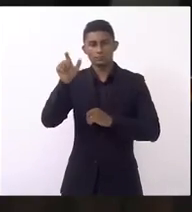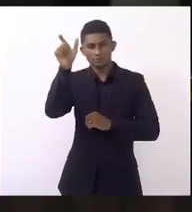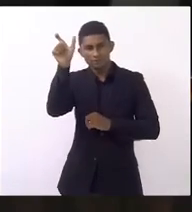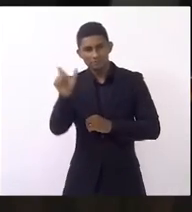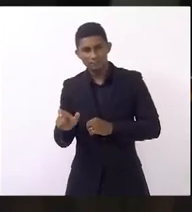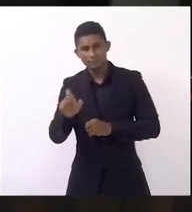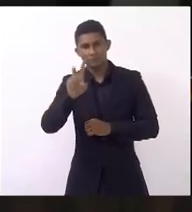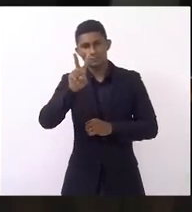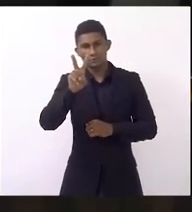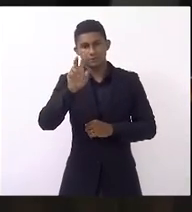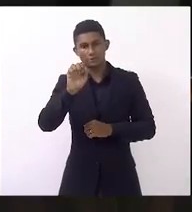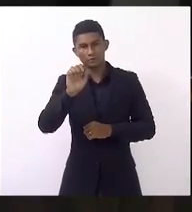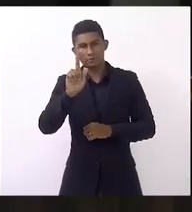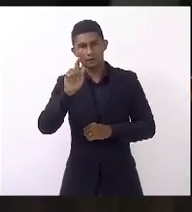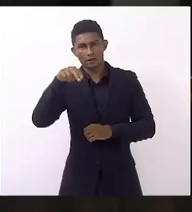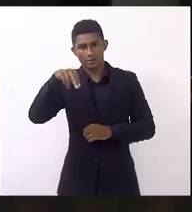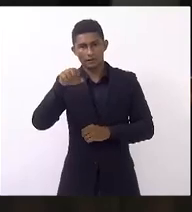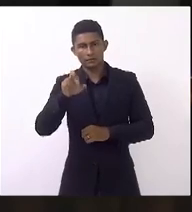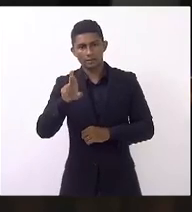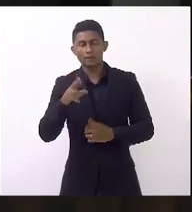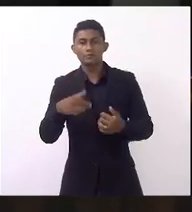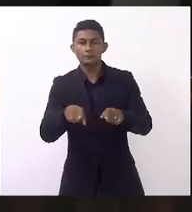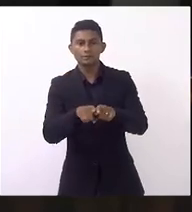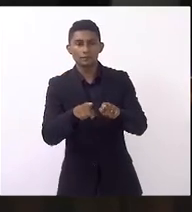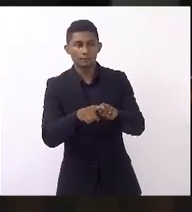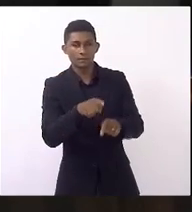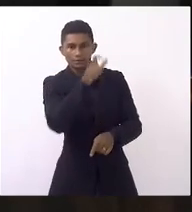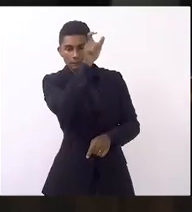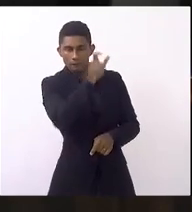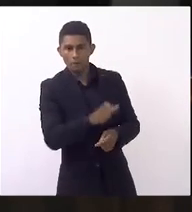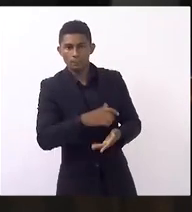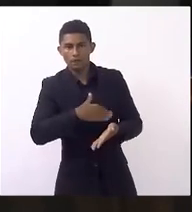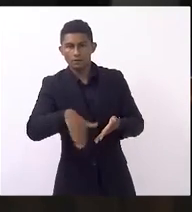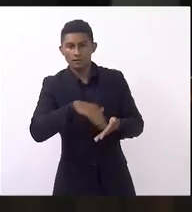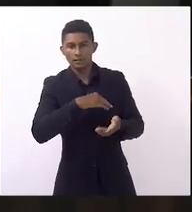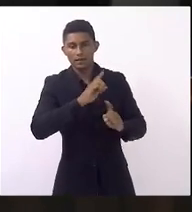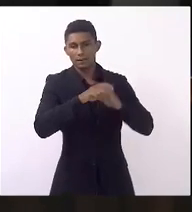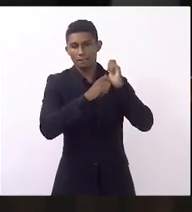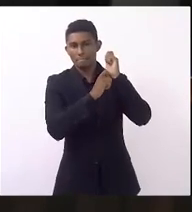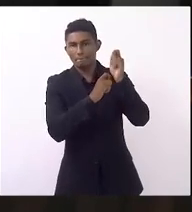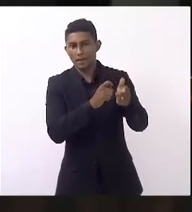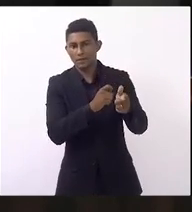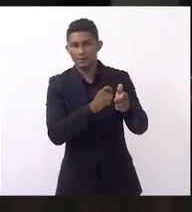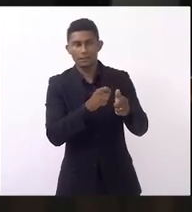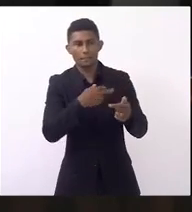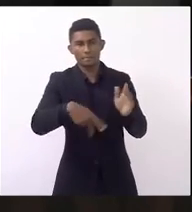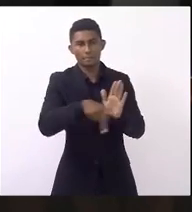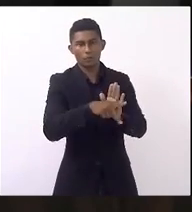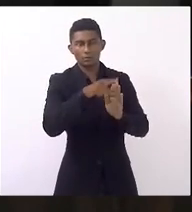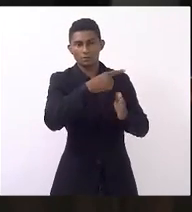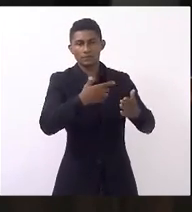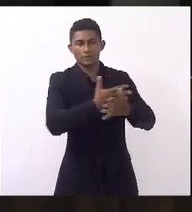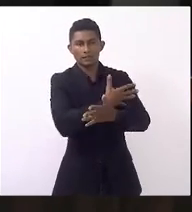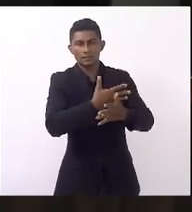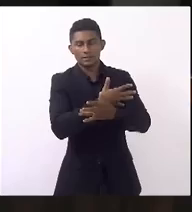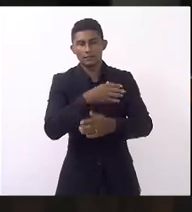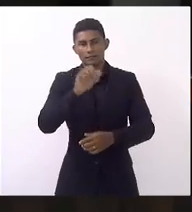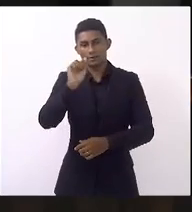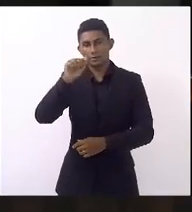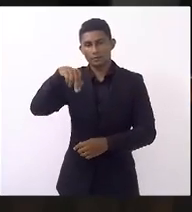Junqueira, secretário de Agricultura e Pesca do município de Angra dos Reis, para que